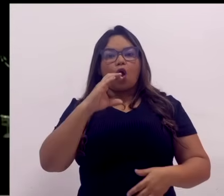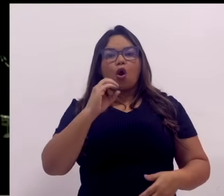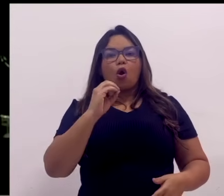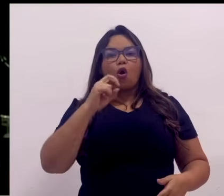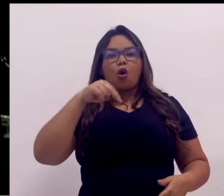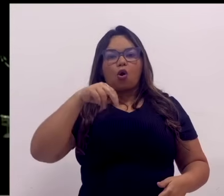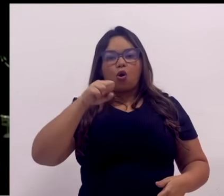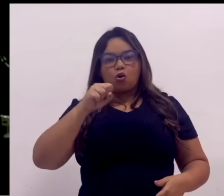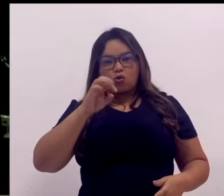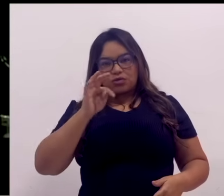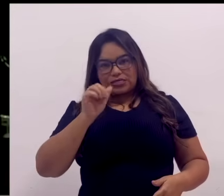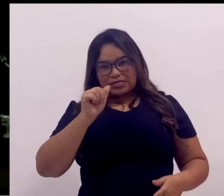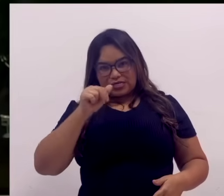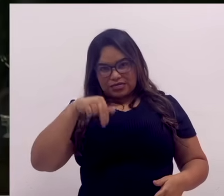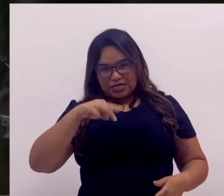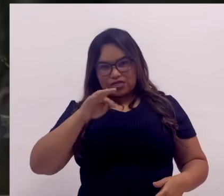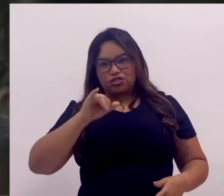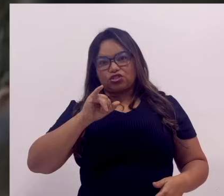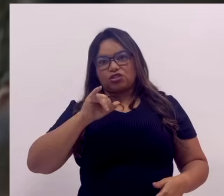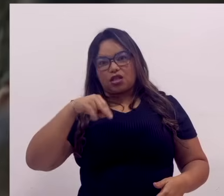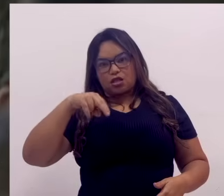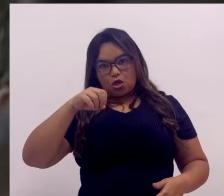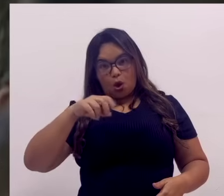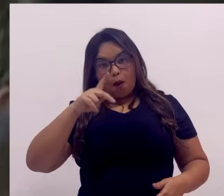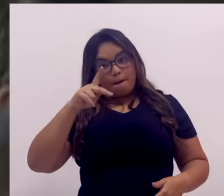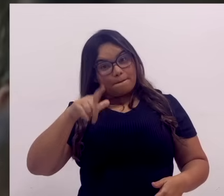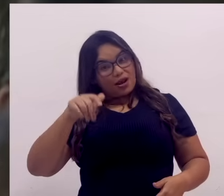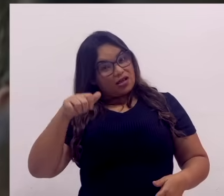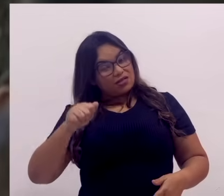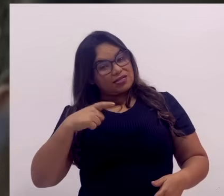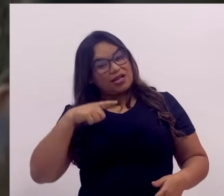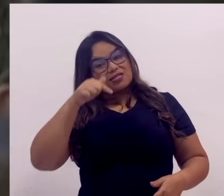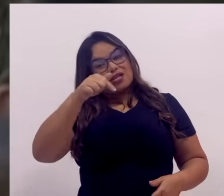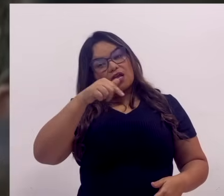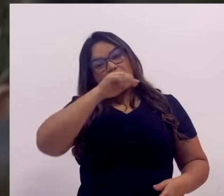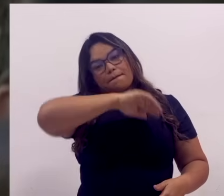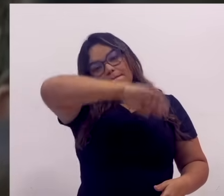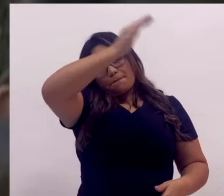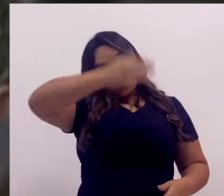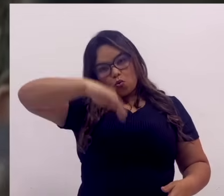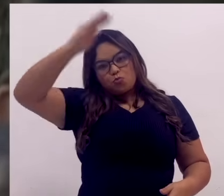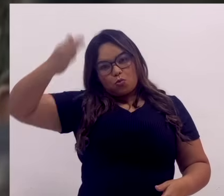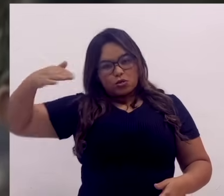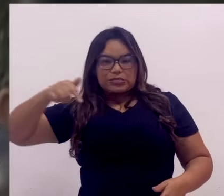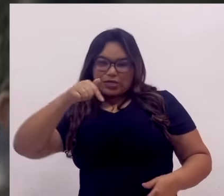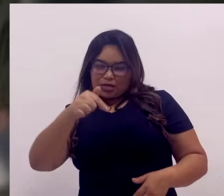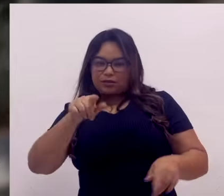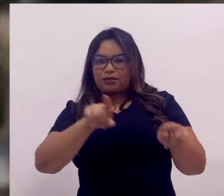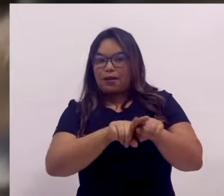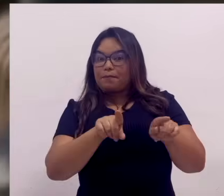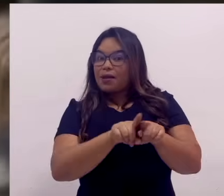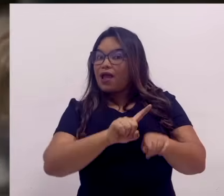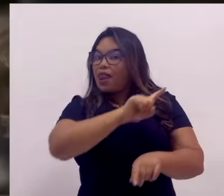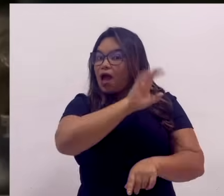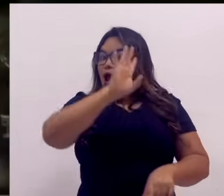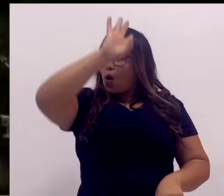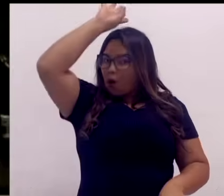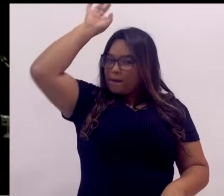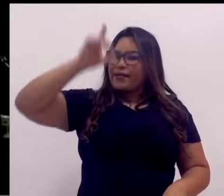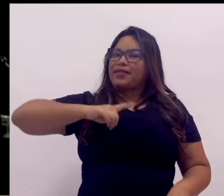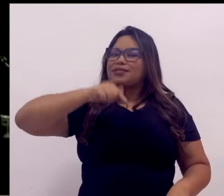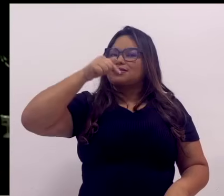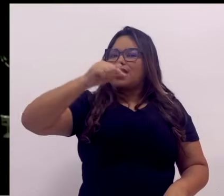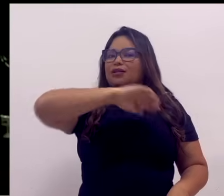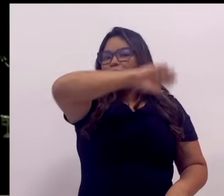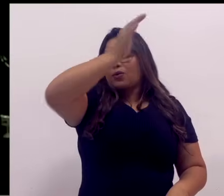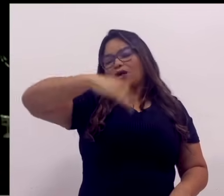Constantinopla. Esta é uma das cidades com 7 colinas. Roma é a outra cidade com 7 colinas. E é interessante que ambas foram